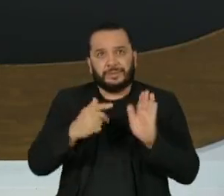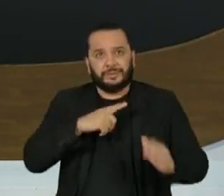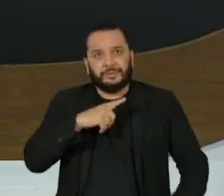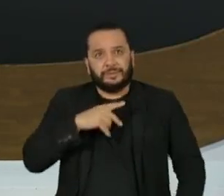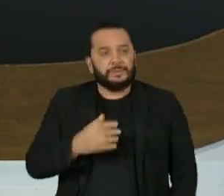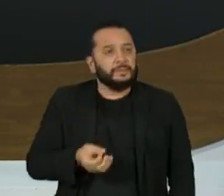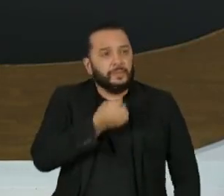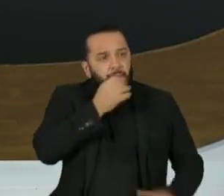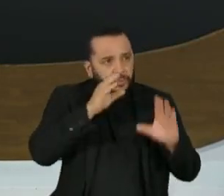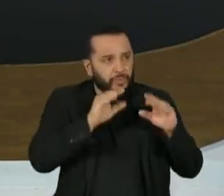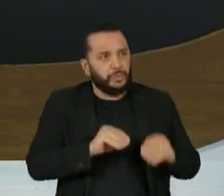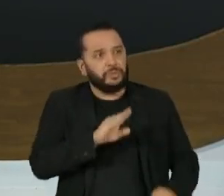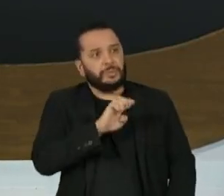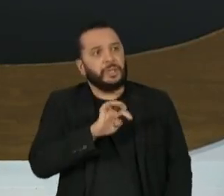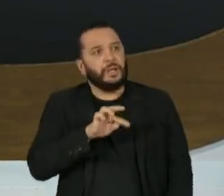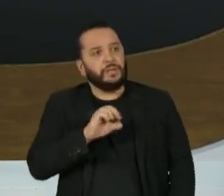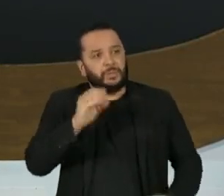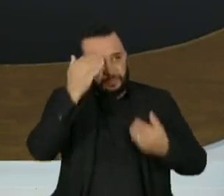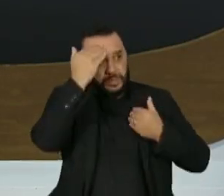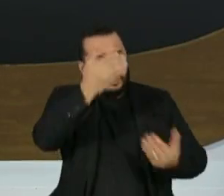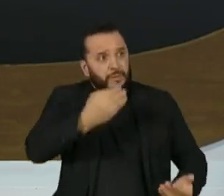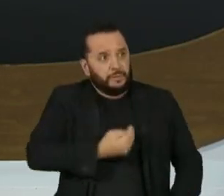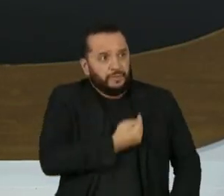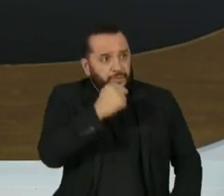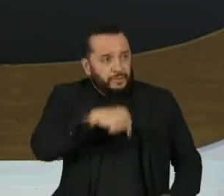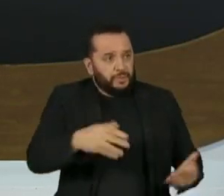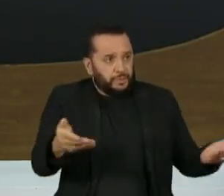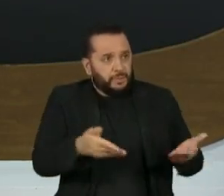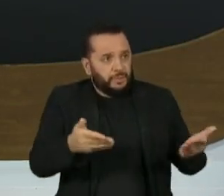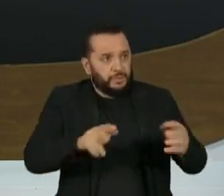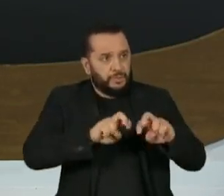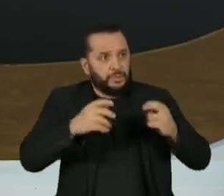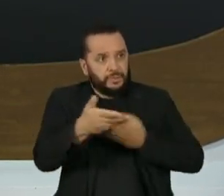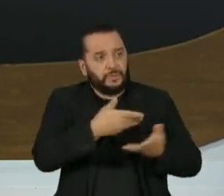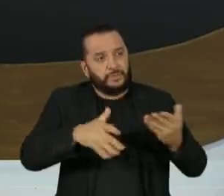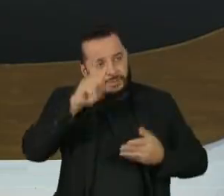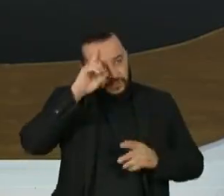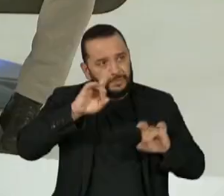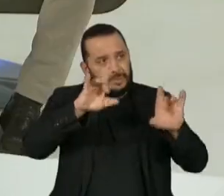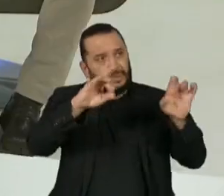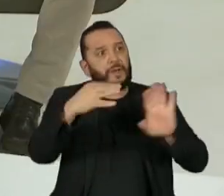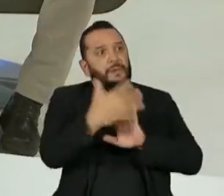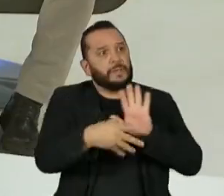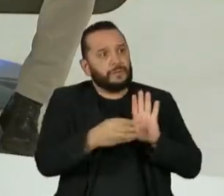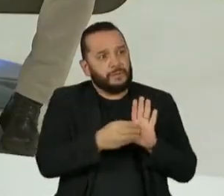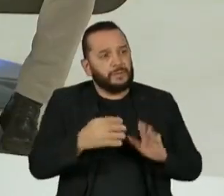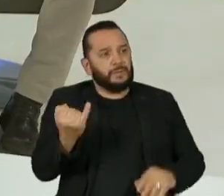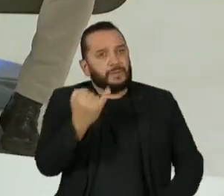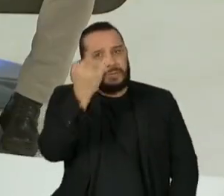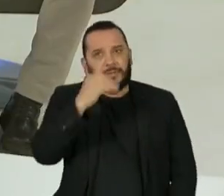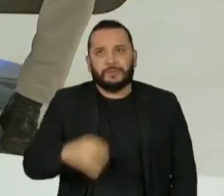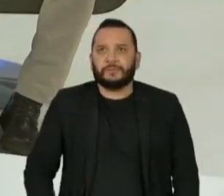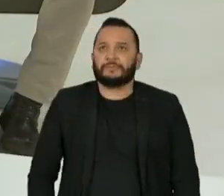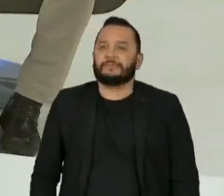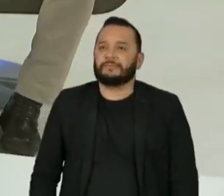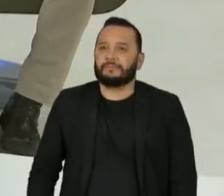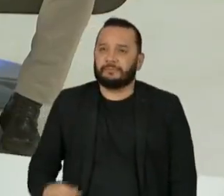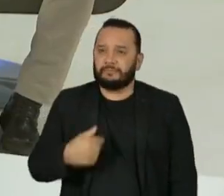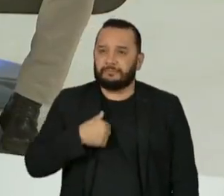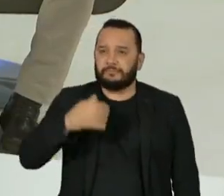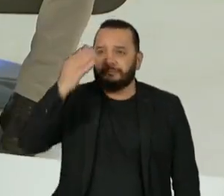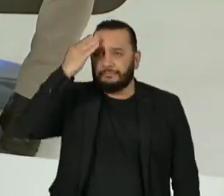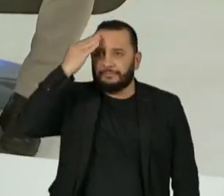Boa noite Beto muito obrigada por estar aqui com a gente nessa noite nesse dia da Amazônia tão importante Eu que agradeço